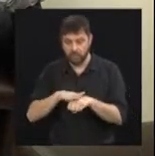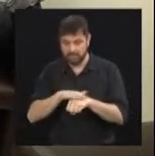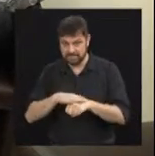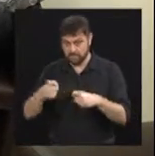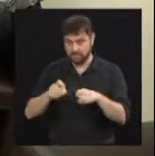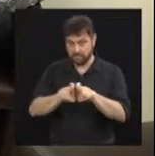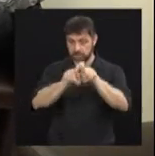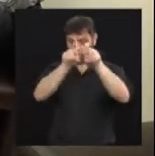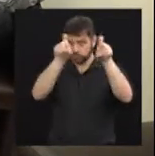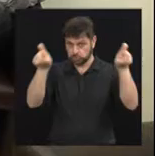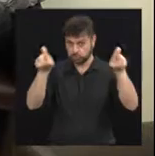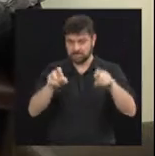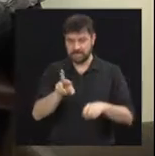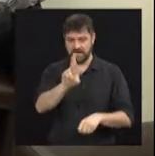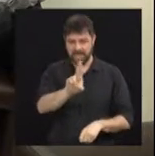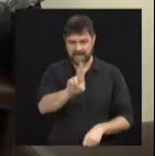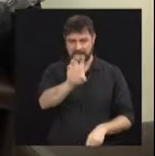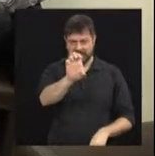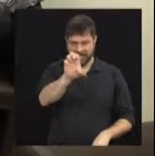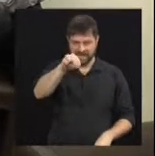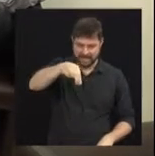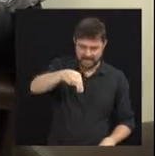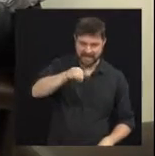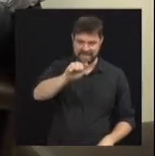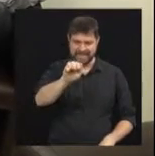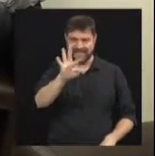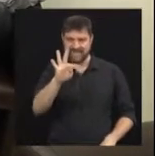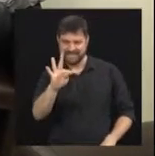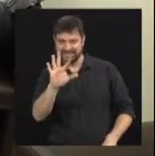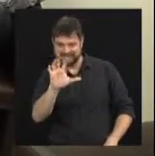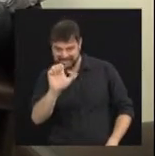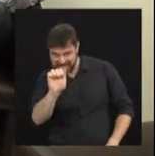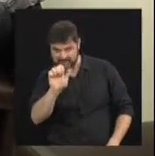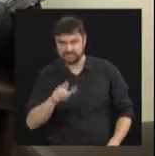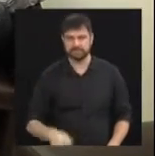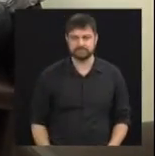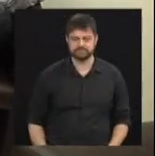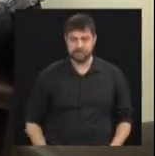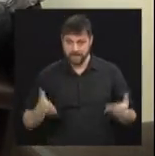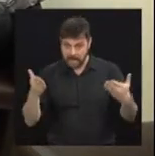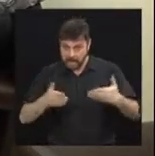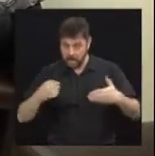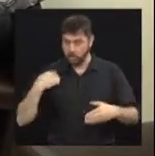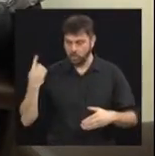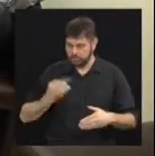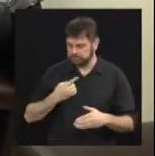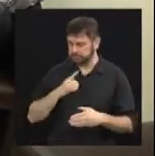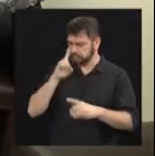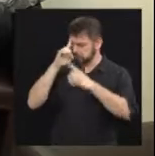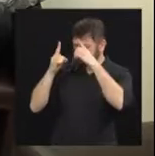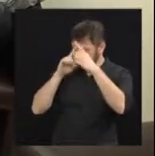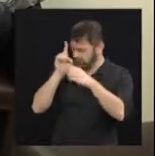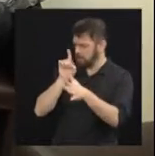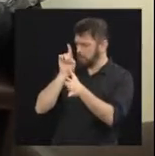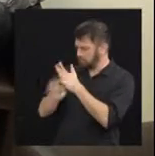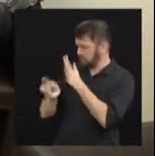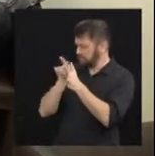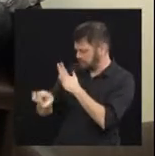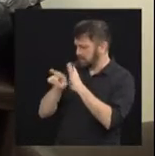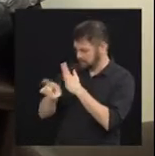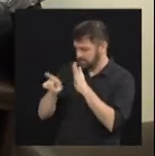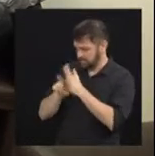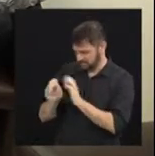e especialista em reprodução humana, doutora Renata Reigota. Doutora, nesse bloco, a senhora vai responder várias